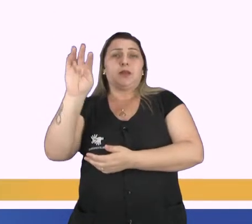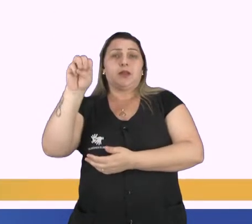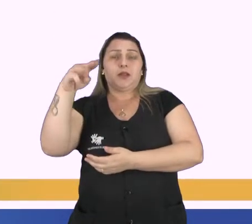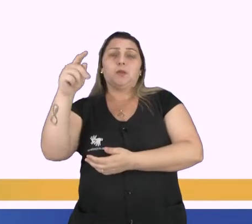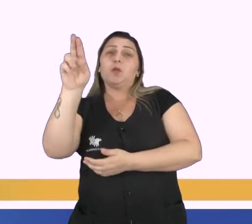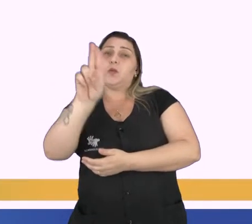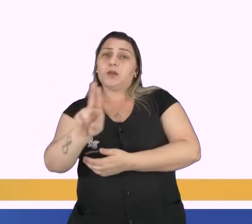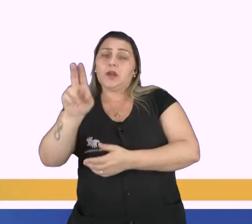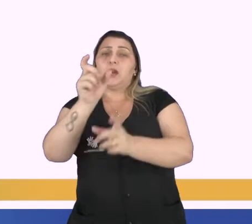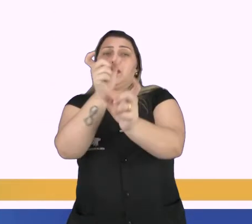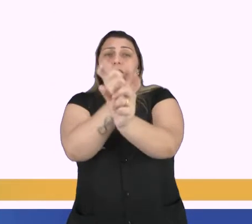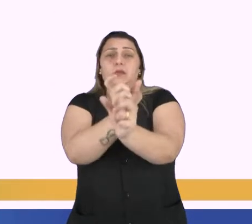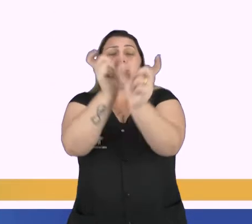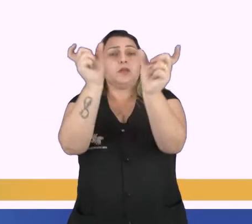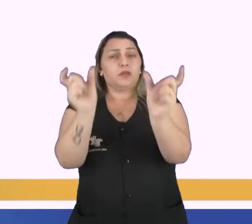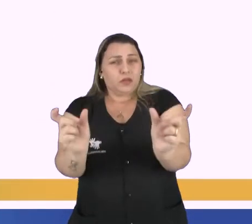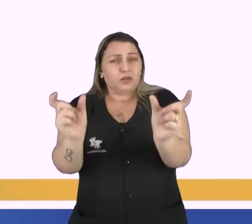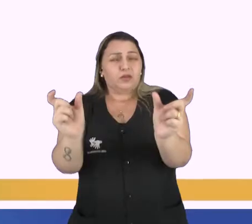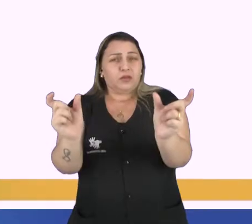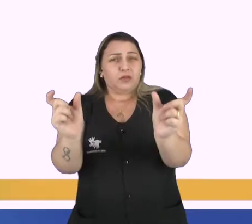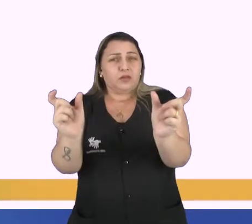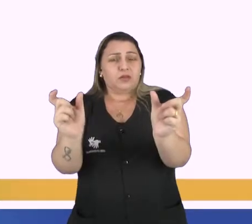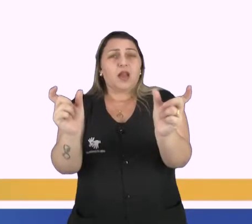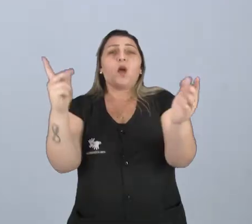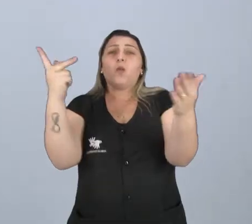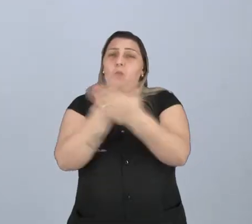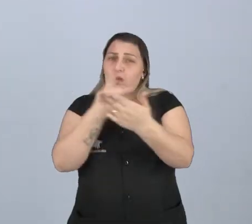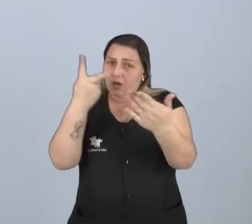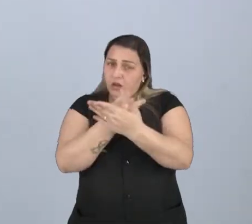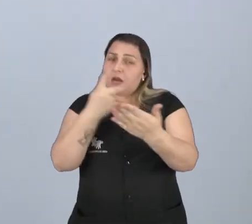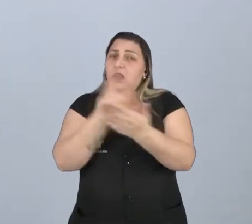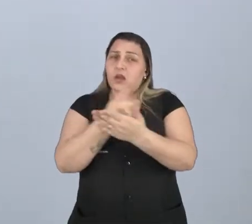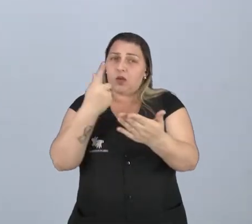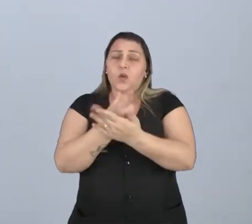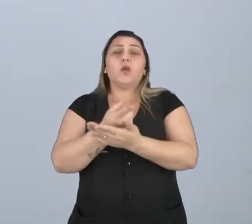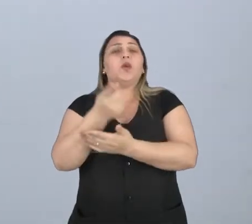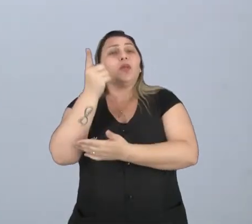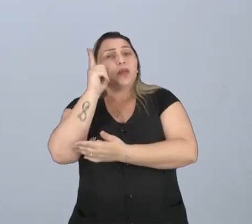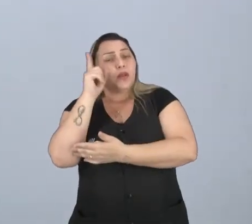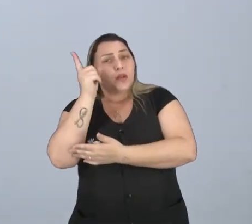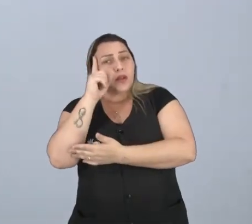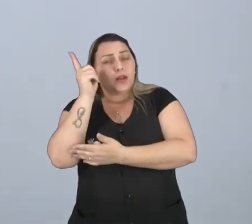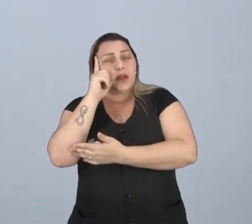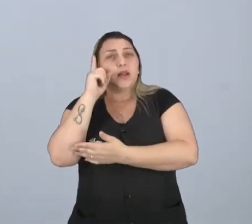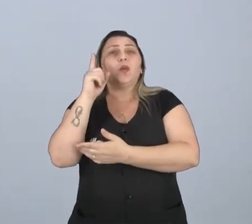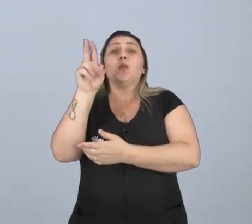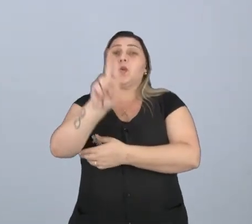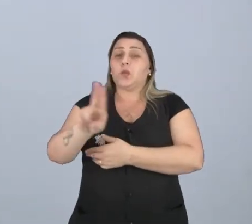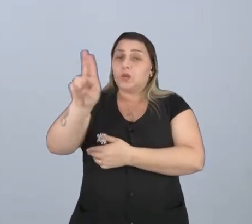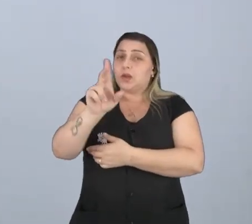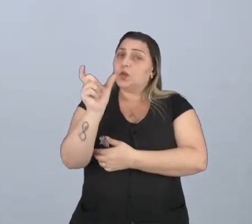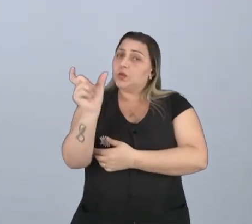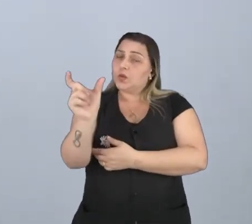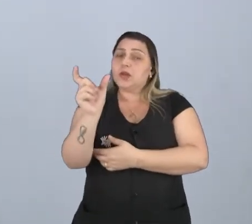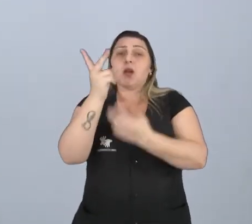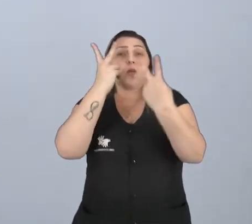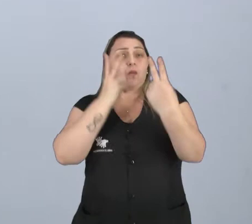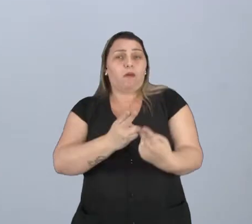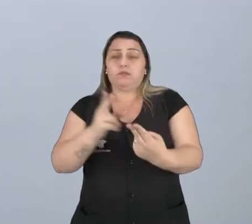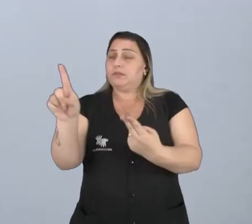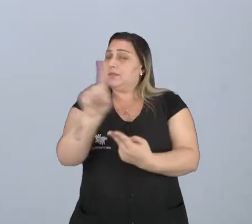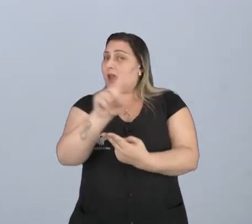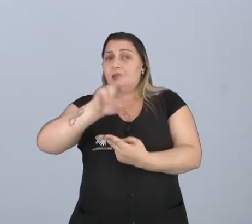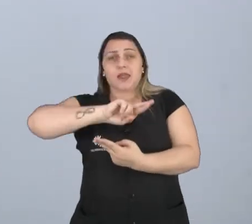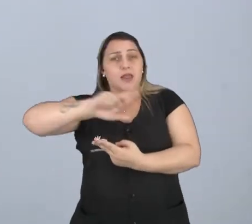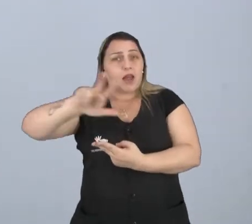ser usados como sinônimos, tá? É um erro bastante comum no nosso dia a dia, né? As pessoas acabam usando esses dois termos como sinônimos, ou